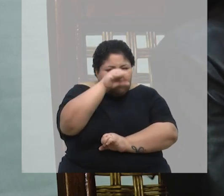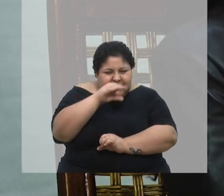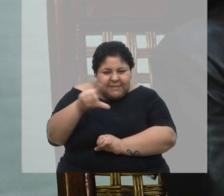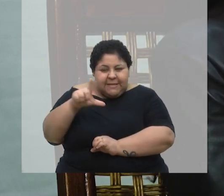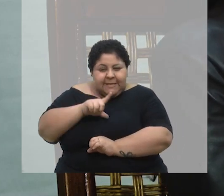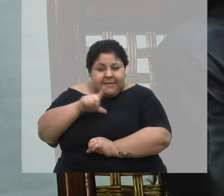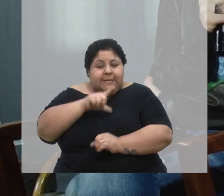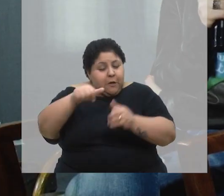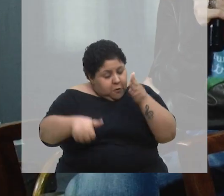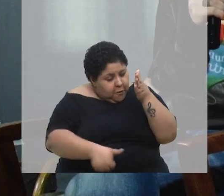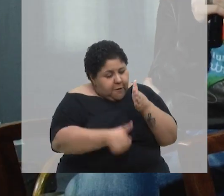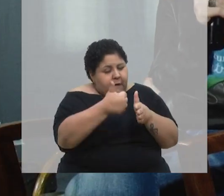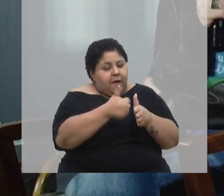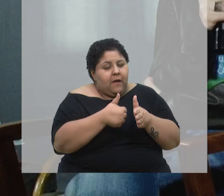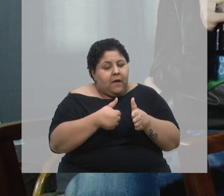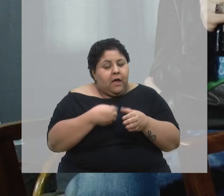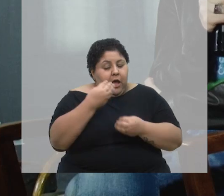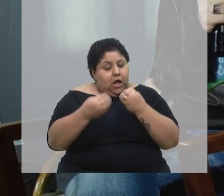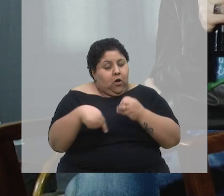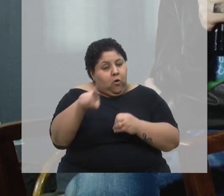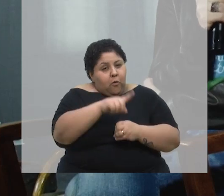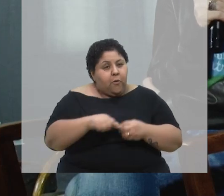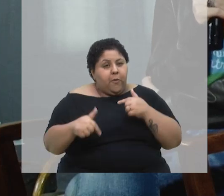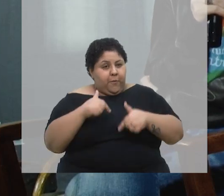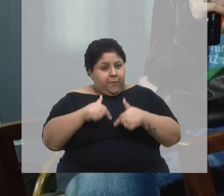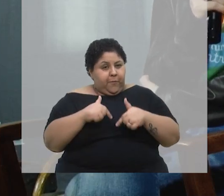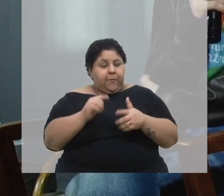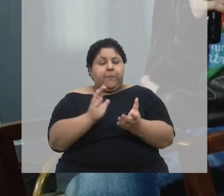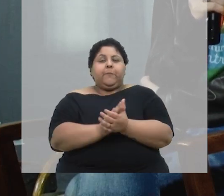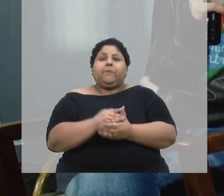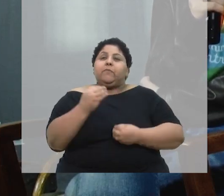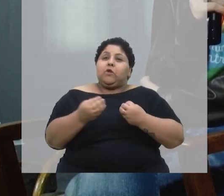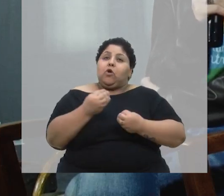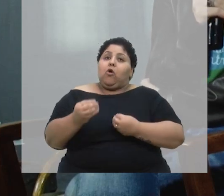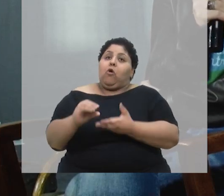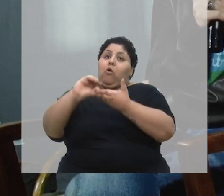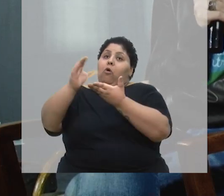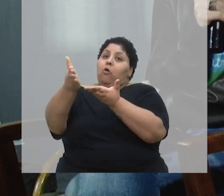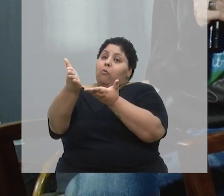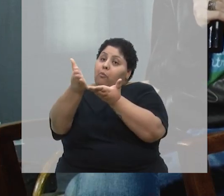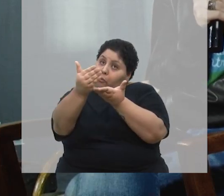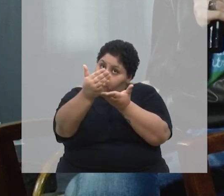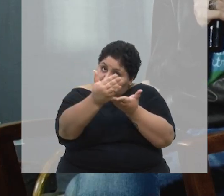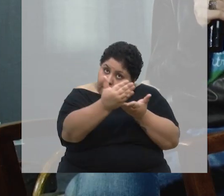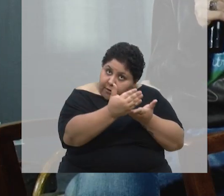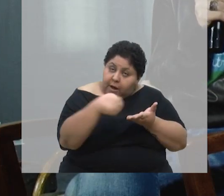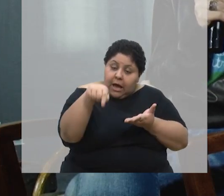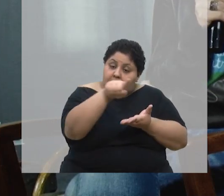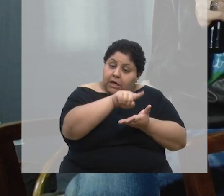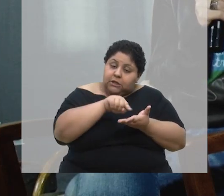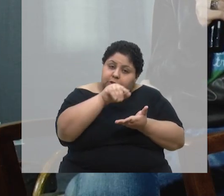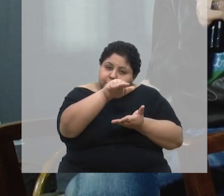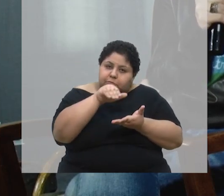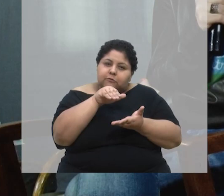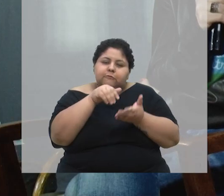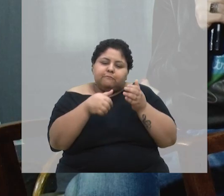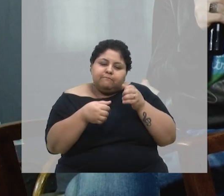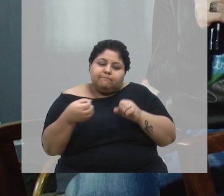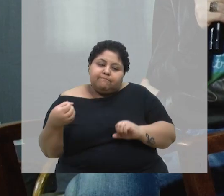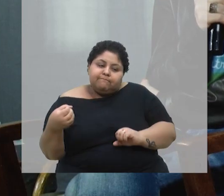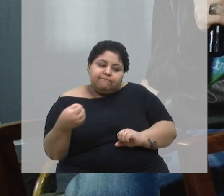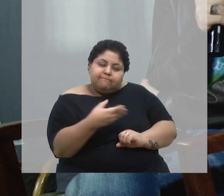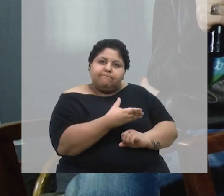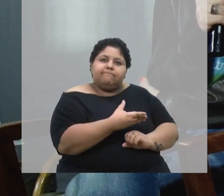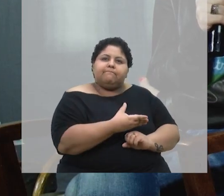coisa a ser melhorada e é assim que a gente trabalha. E conforme os investimentos que se tem, a gente busca